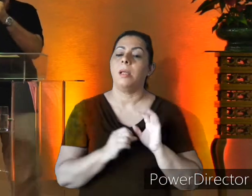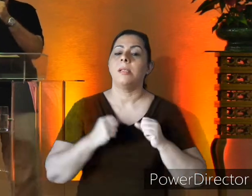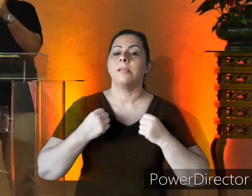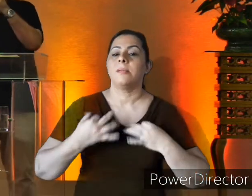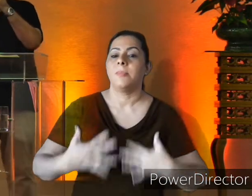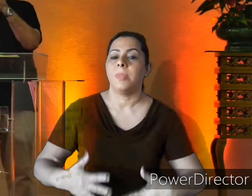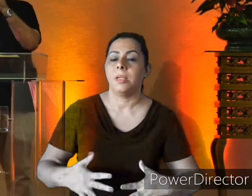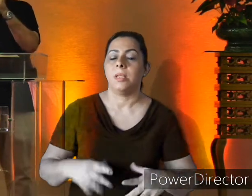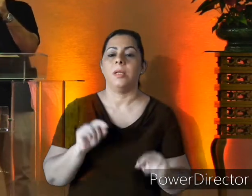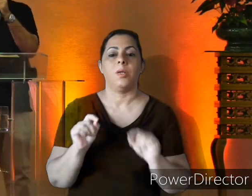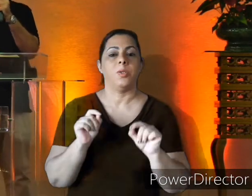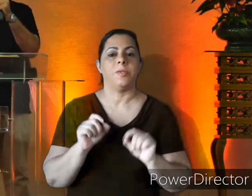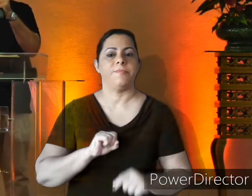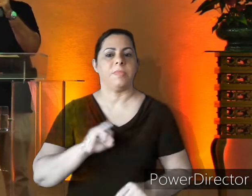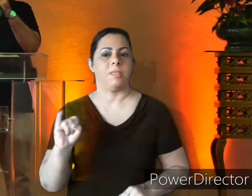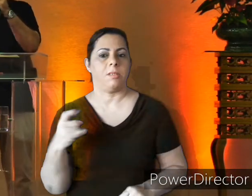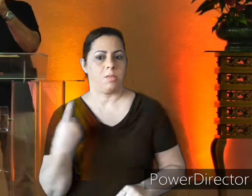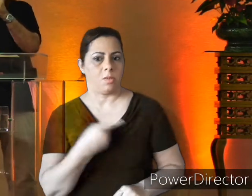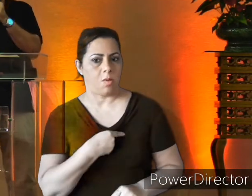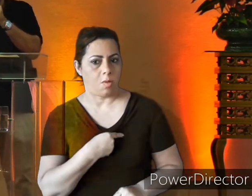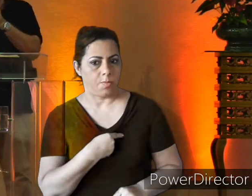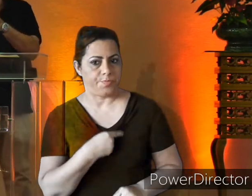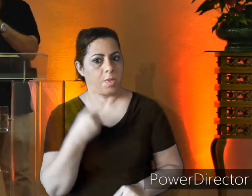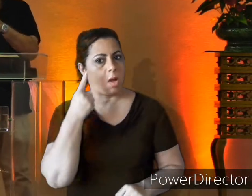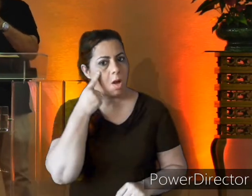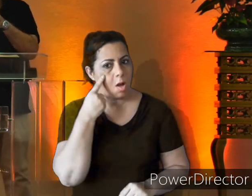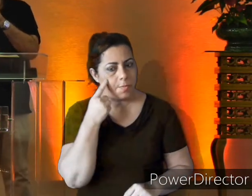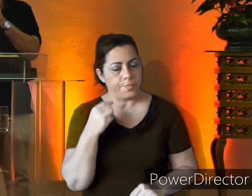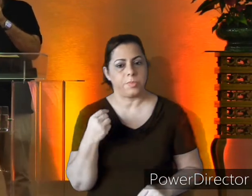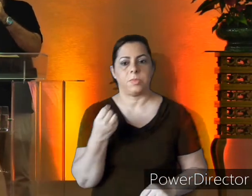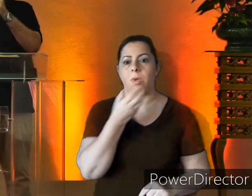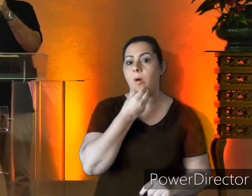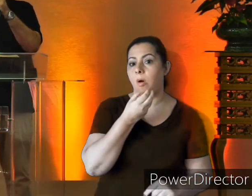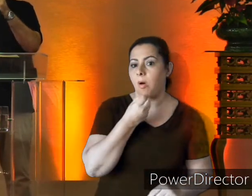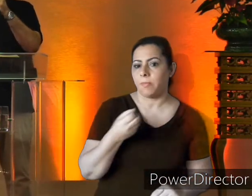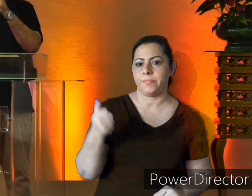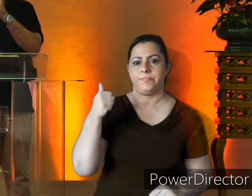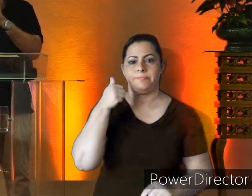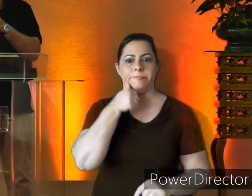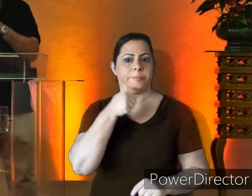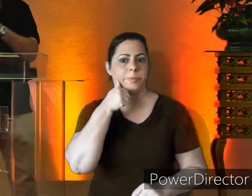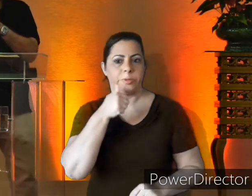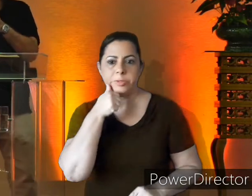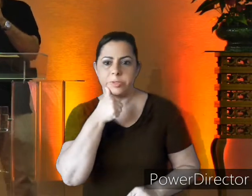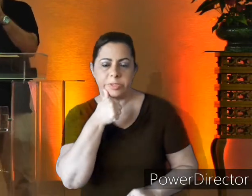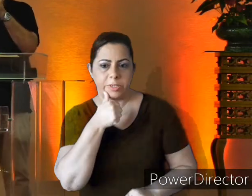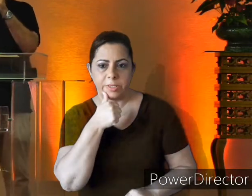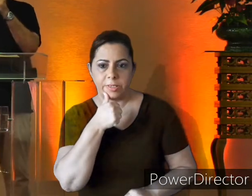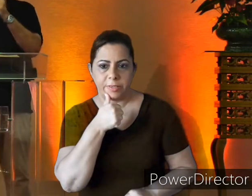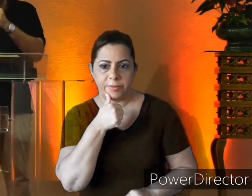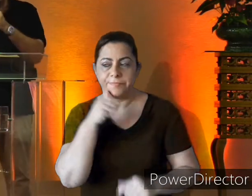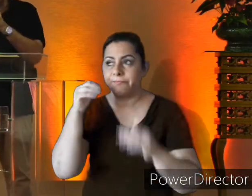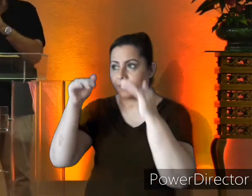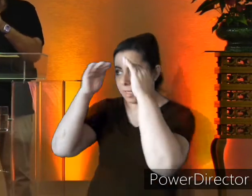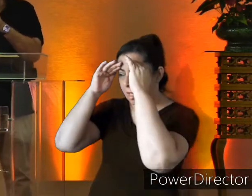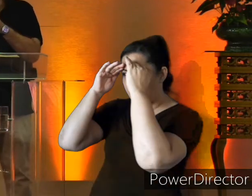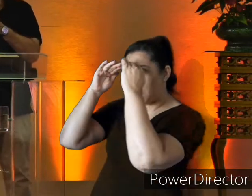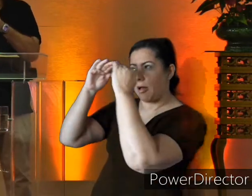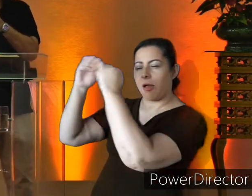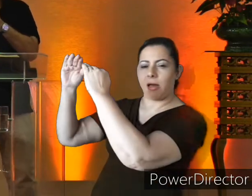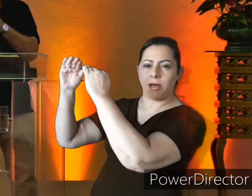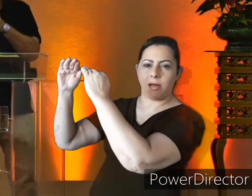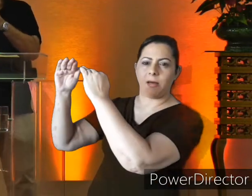momento aqui também. Deus, quando nós somos homens de Deus, mulheres de Deus, quando